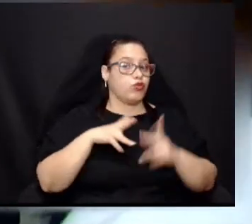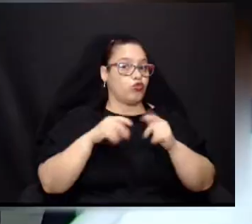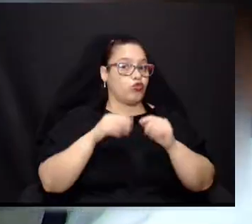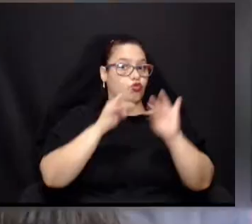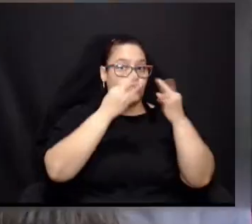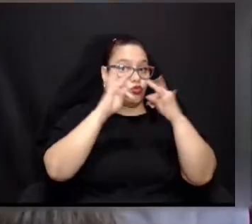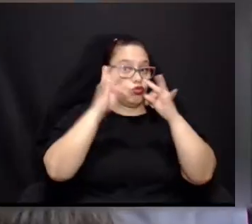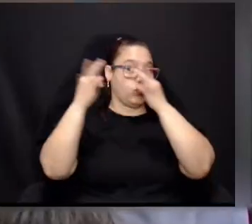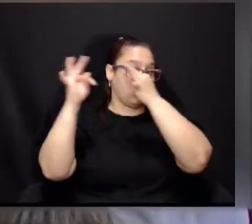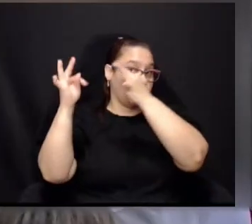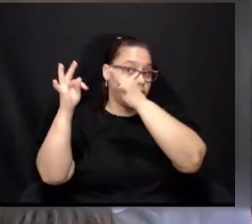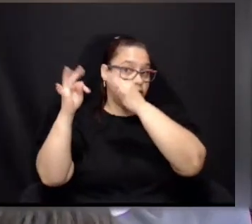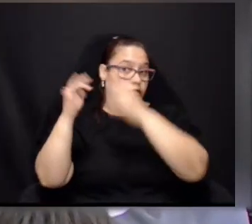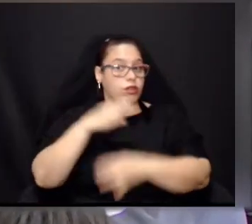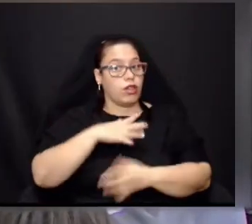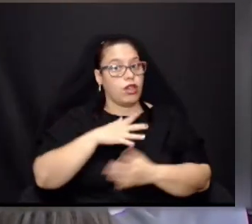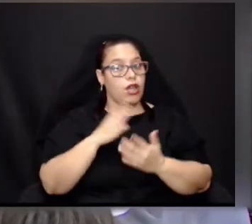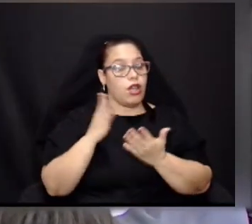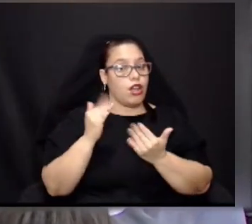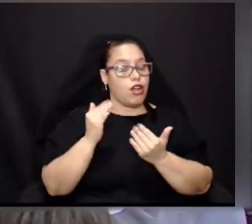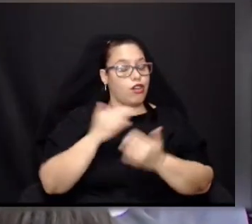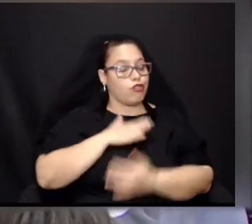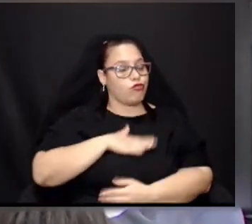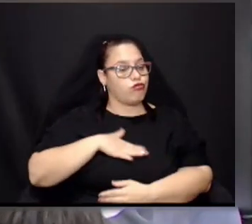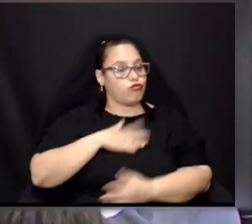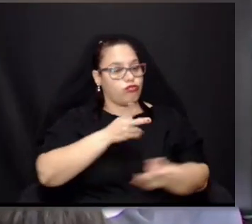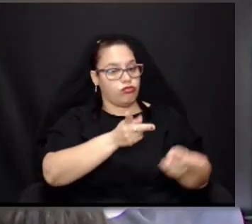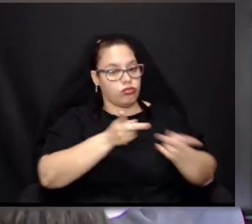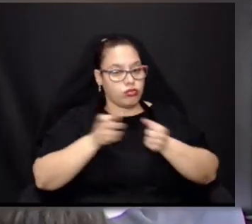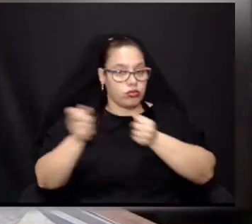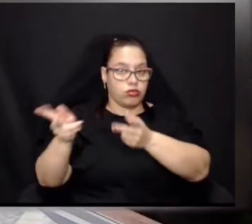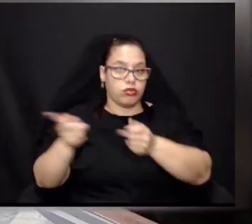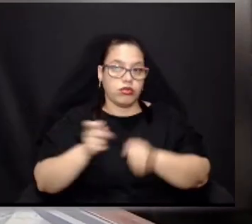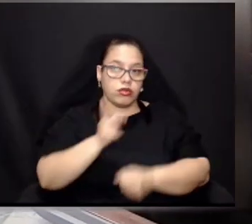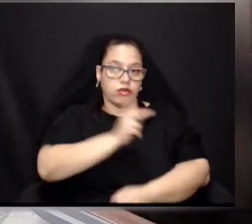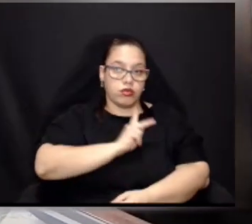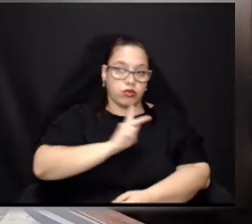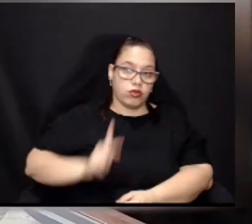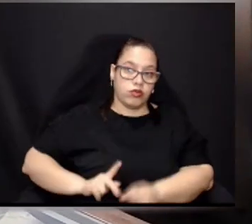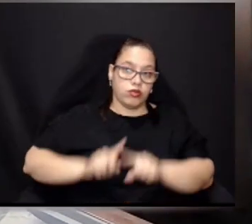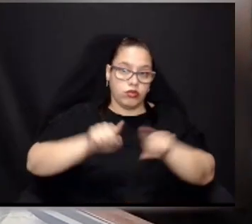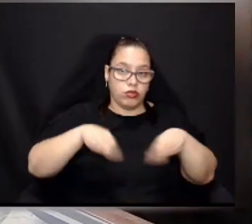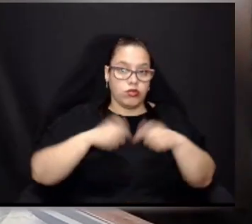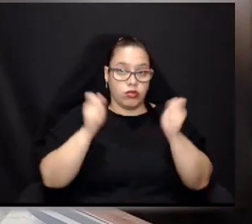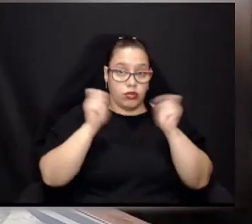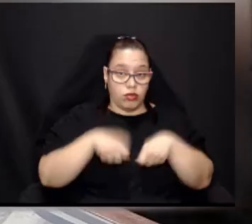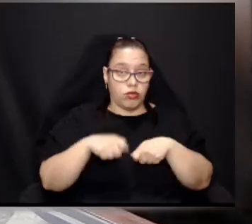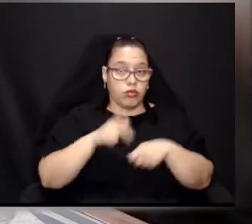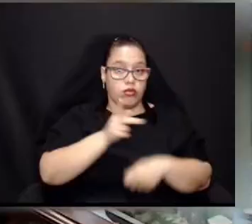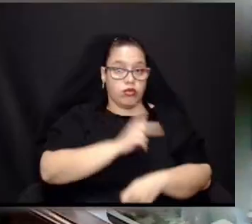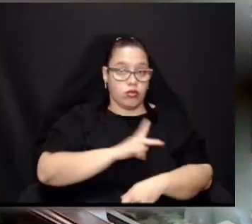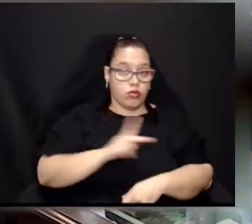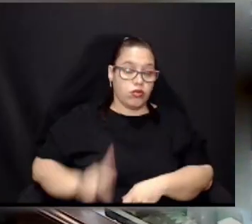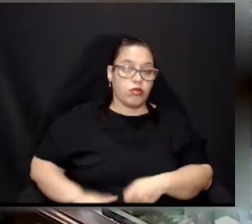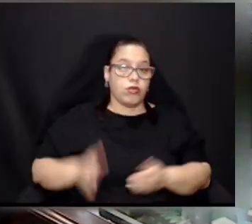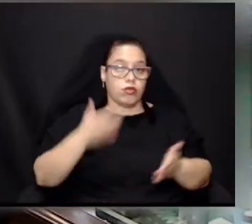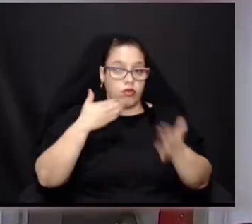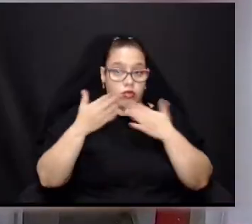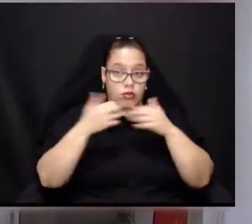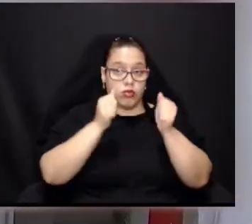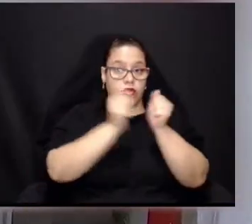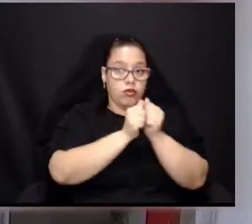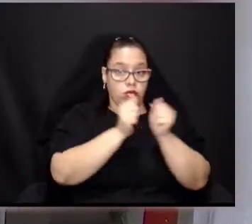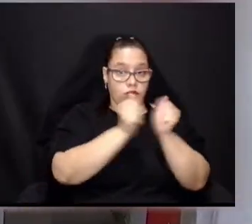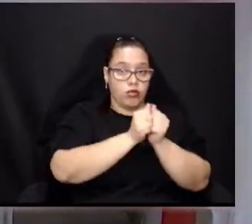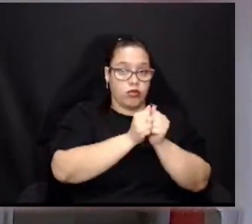gosta muito. A gente visita a sala da presidência, então sempre que possível o presidente também bate um papo com eles. E anda aqui